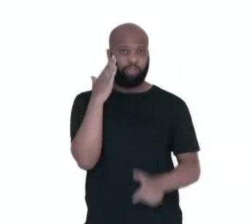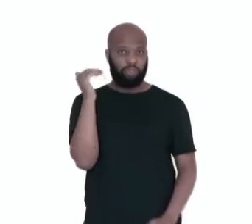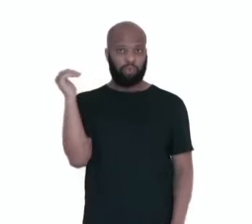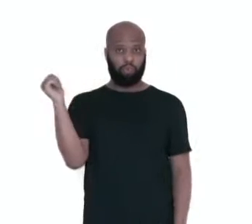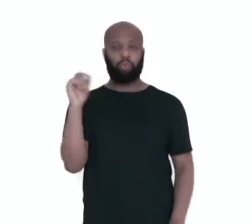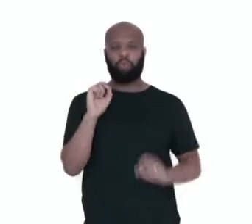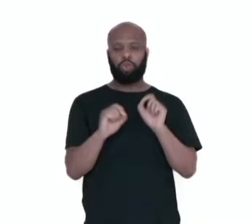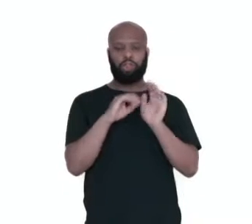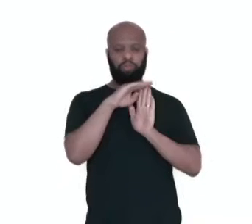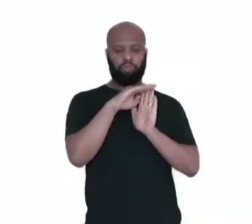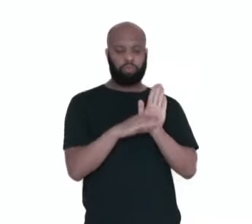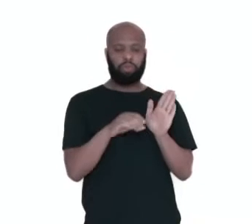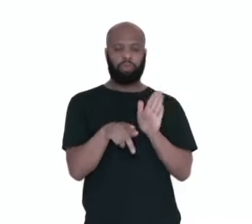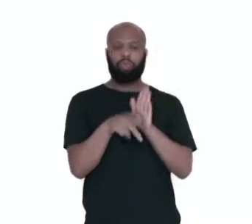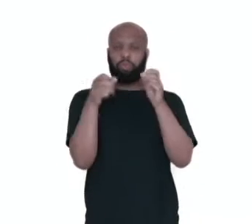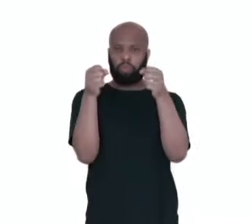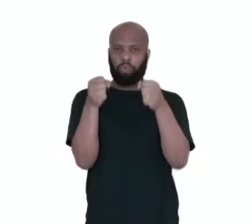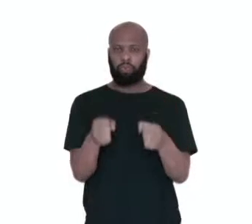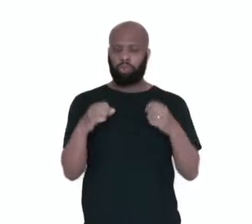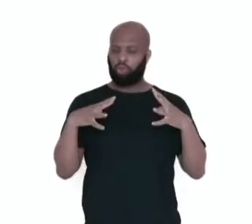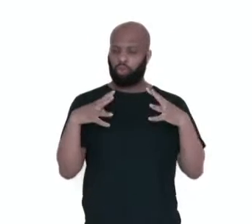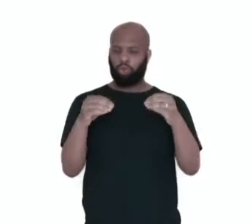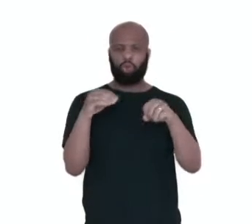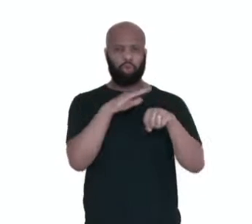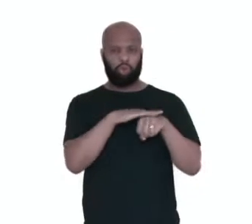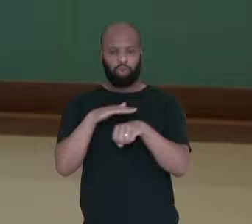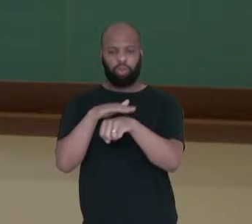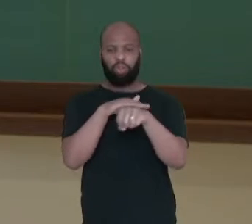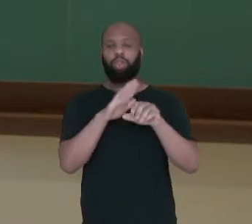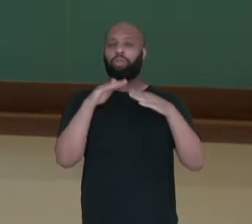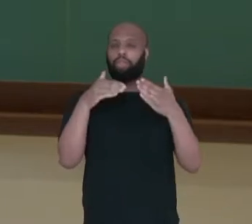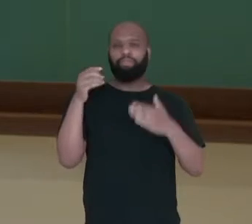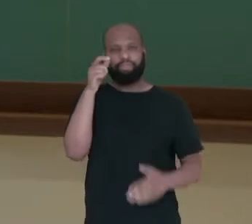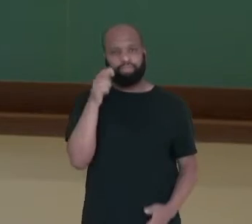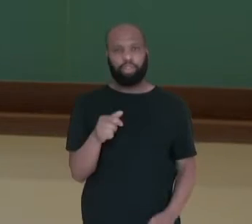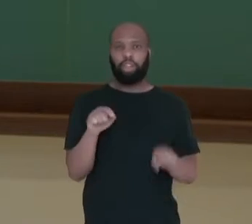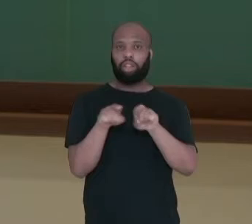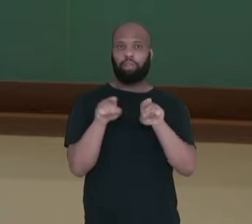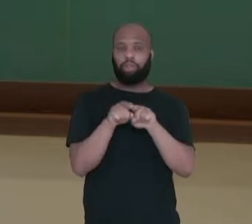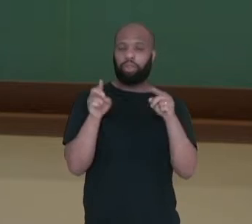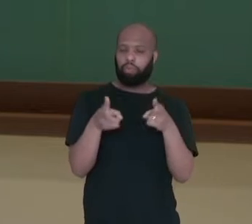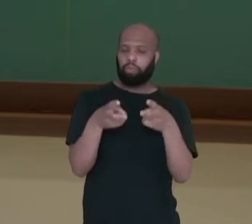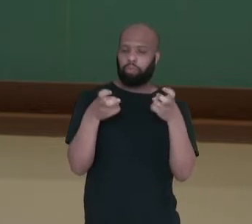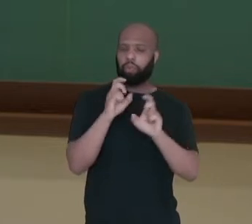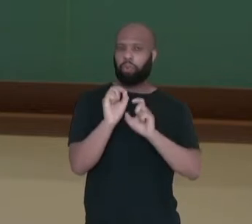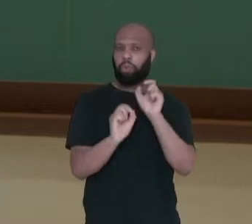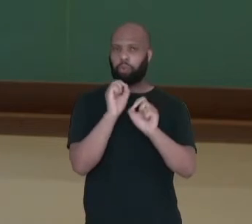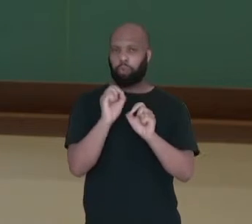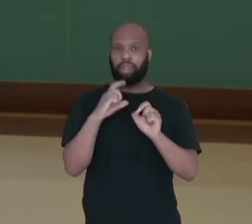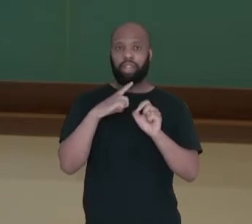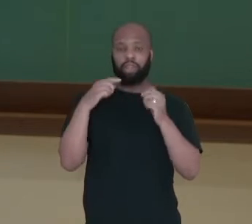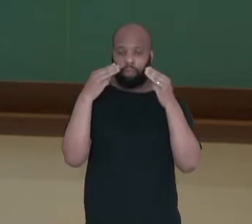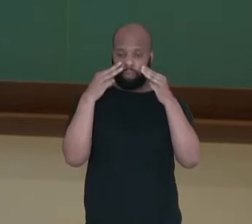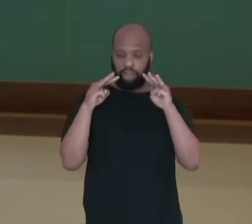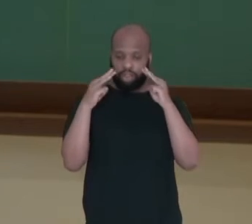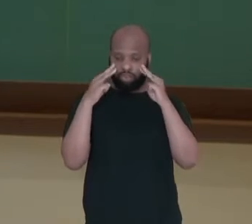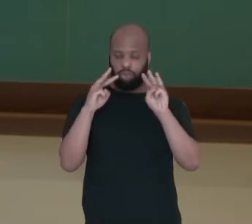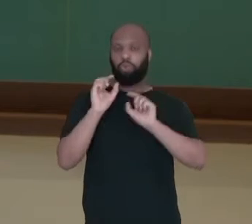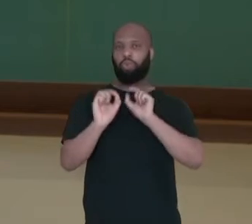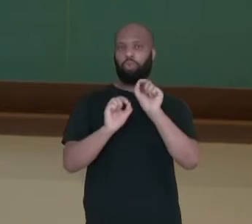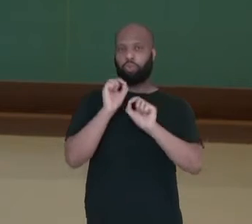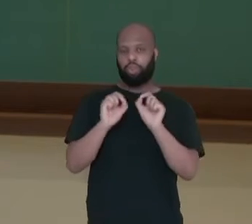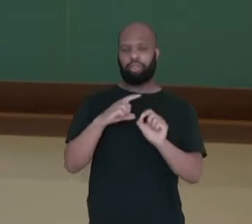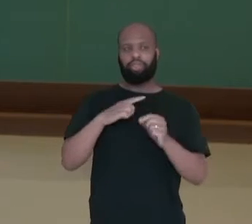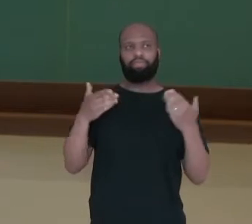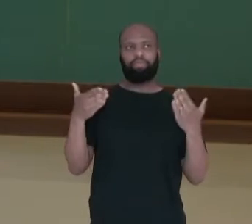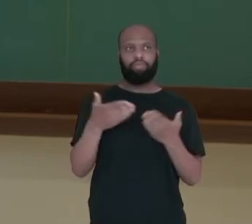famoso manual de poder de todos os tempos. É interessante a gente reparar, então, que o Maquiavel, que vem